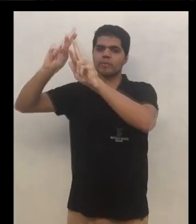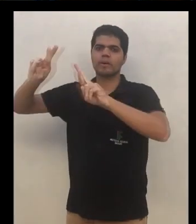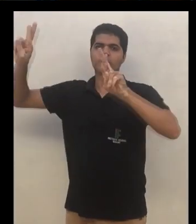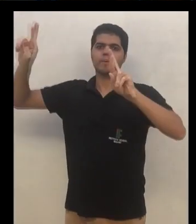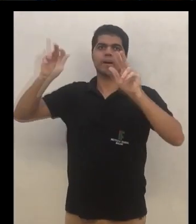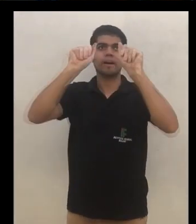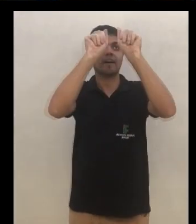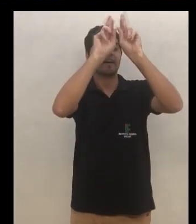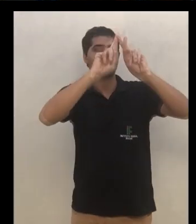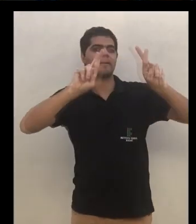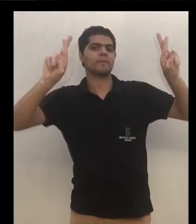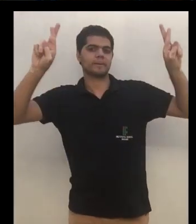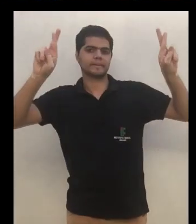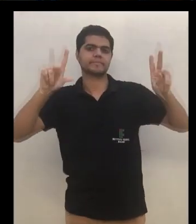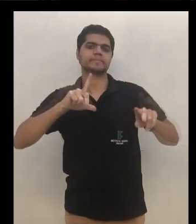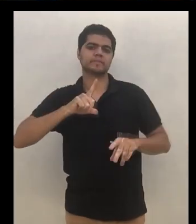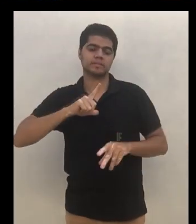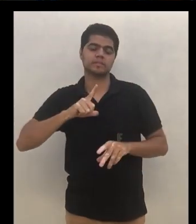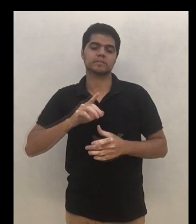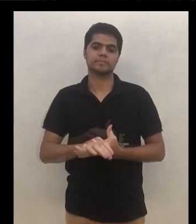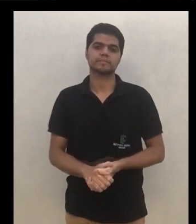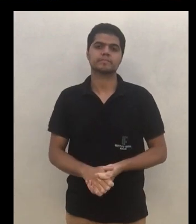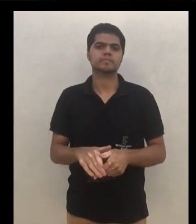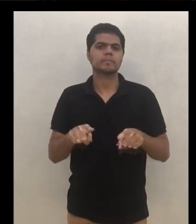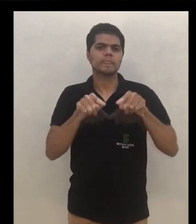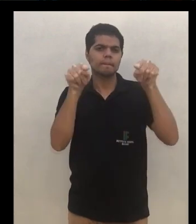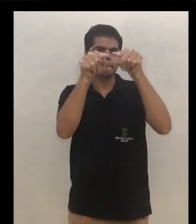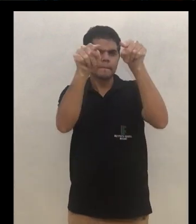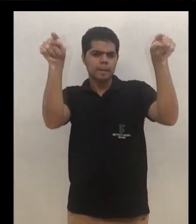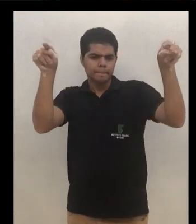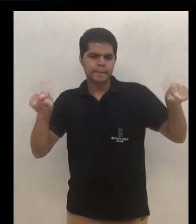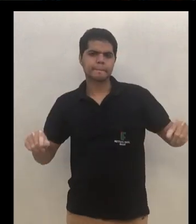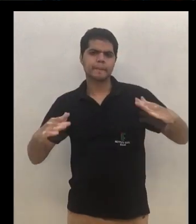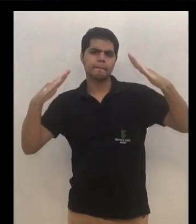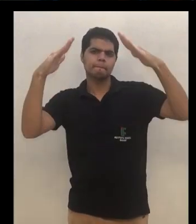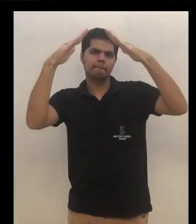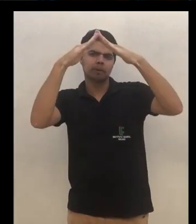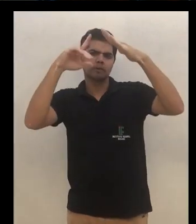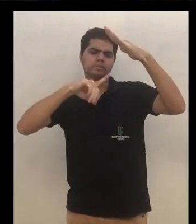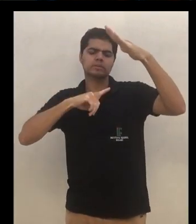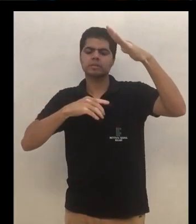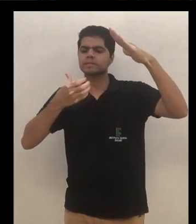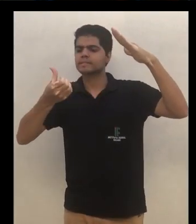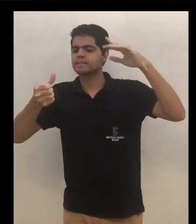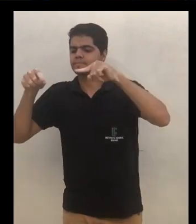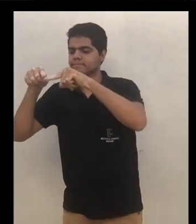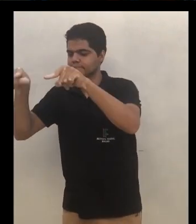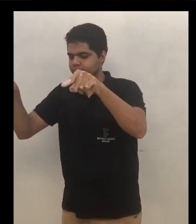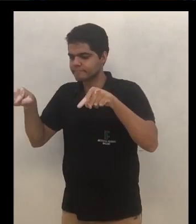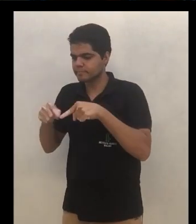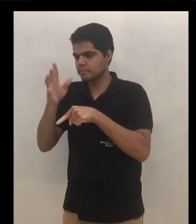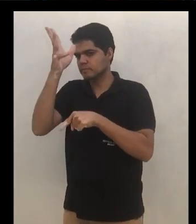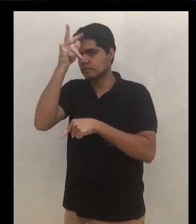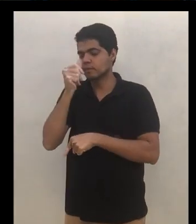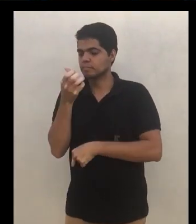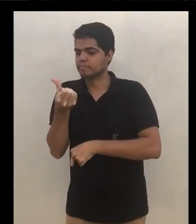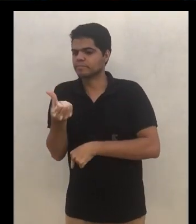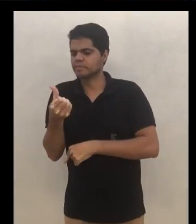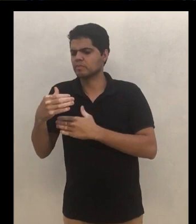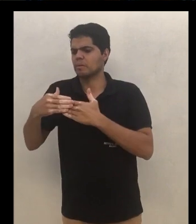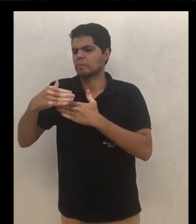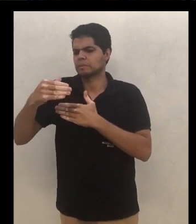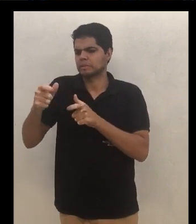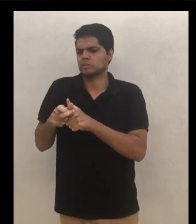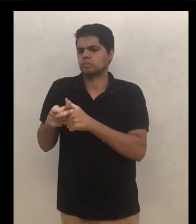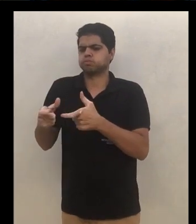seguinte, que dentro desse galpão tem uma densidade, são 6 aves por metro quadrado. Tá? Porque essas aves crescem. Então, quando a